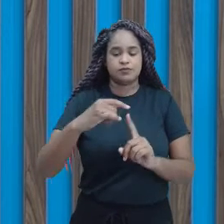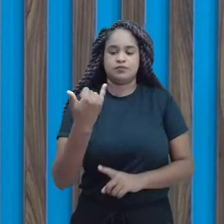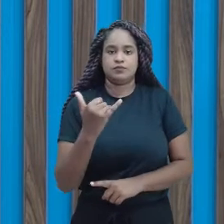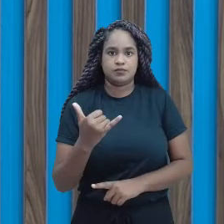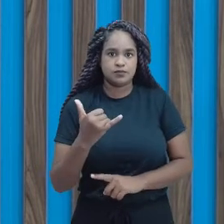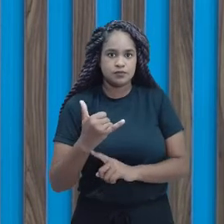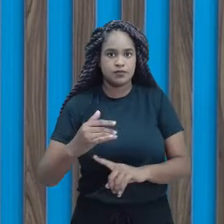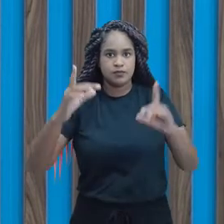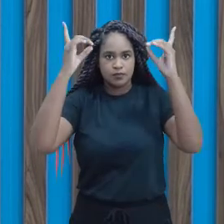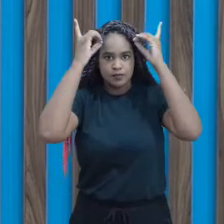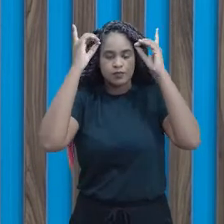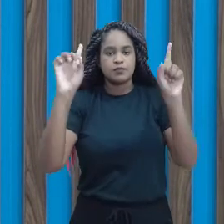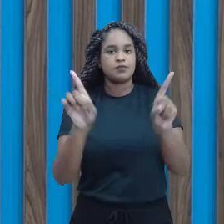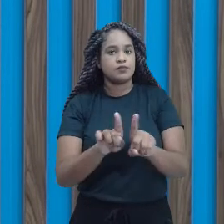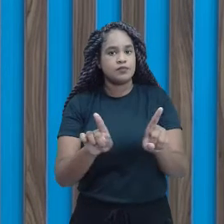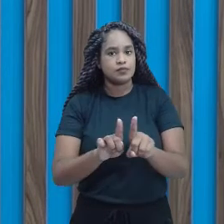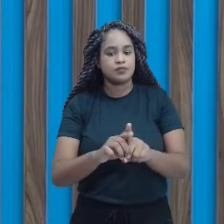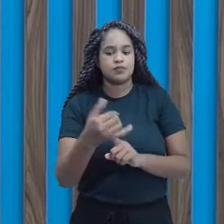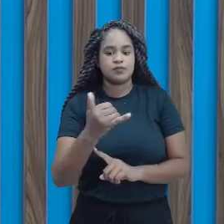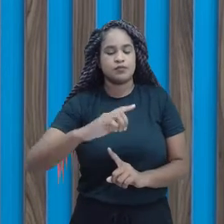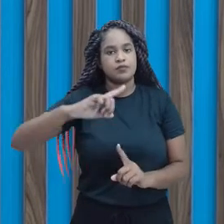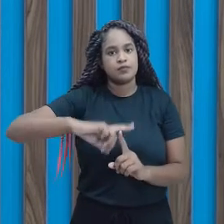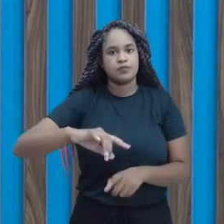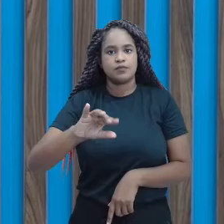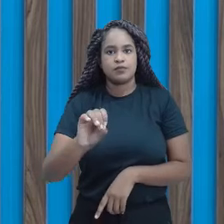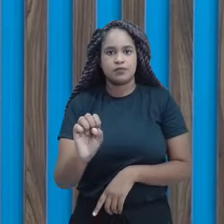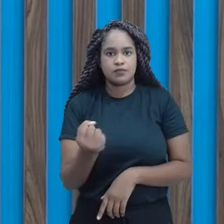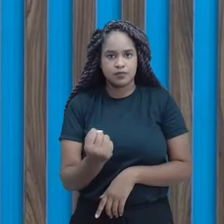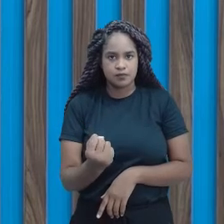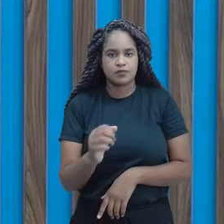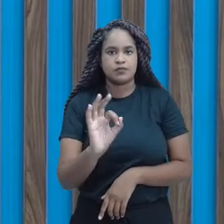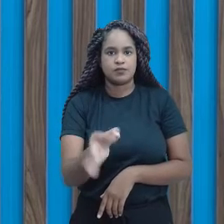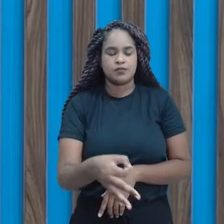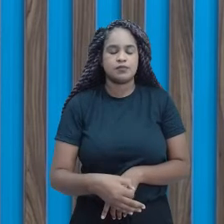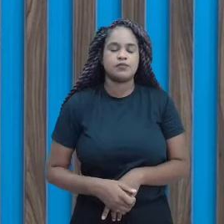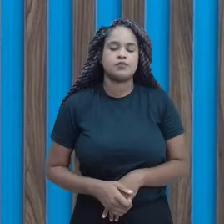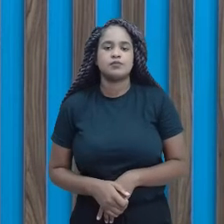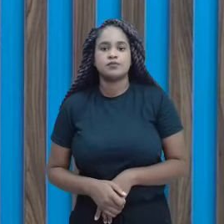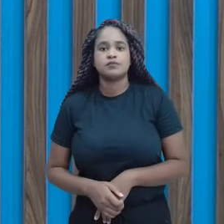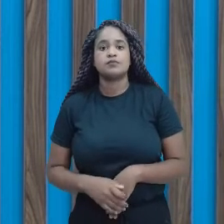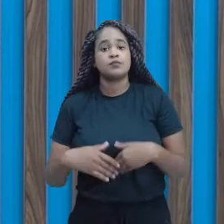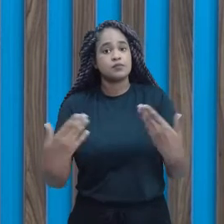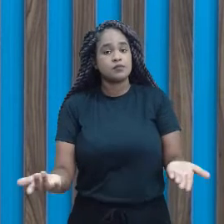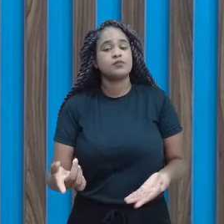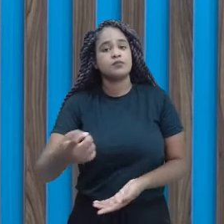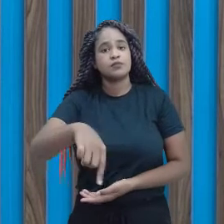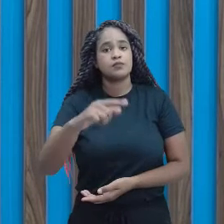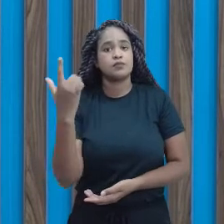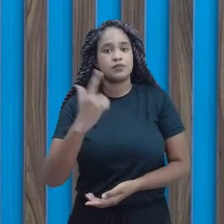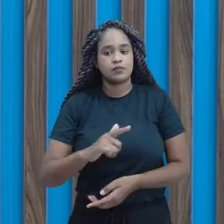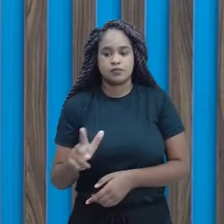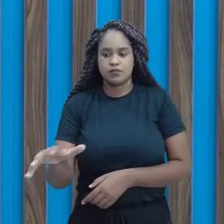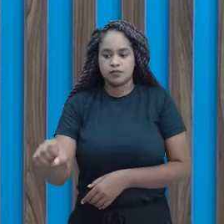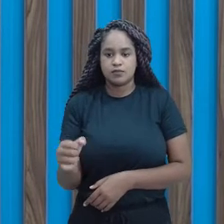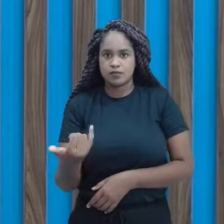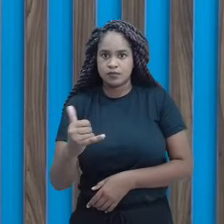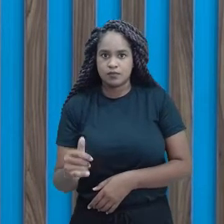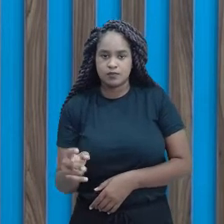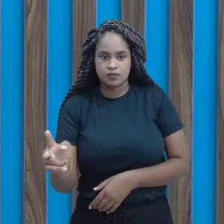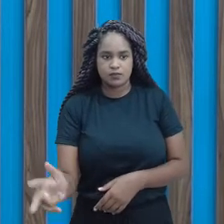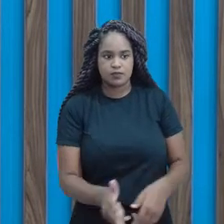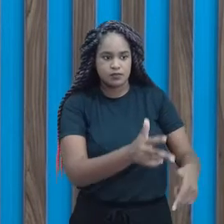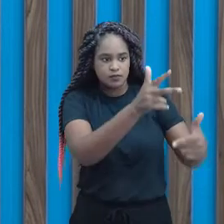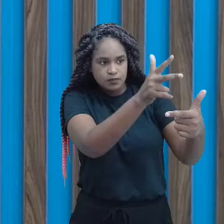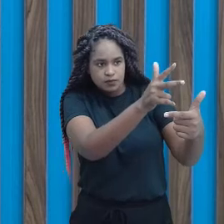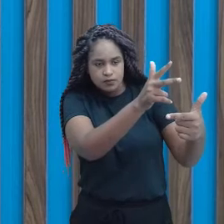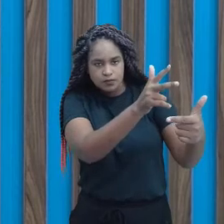sistema operacional Android e também outro para o sistema operacional iOS. Lá você vai pegar o seu celular, pegar a sua